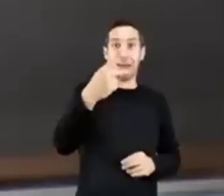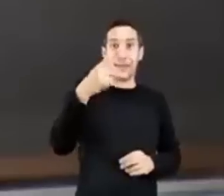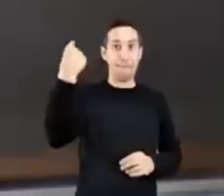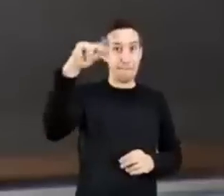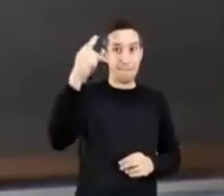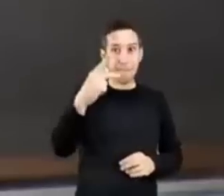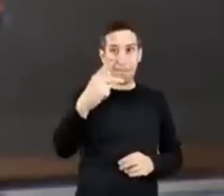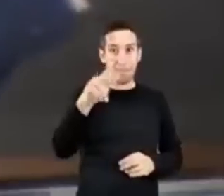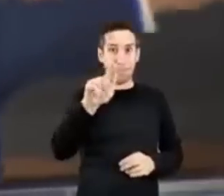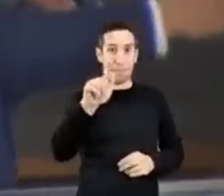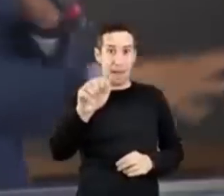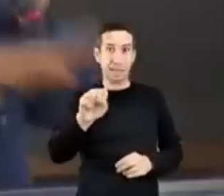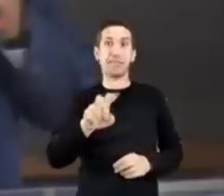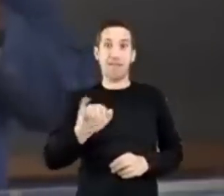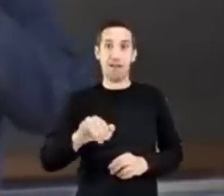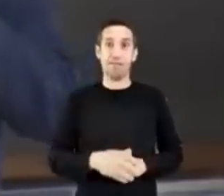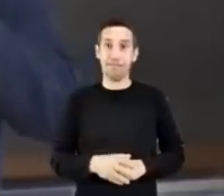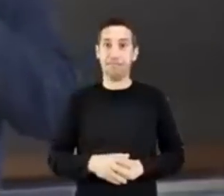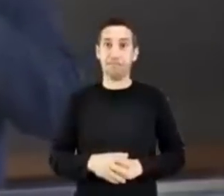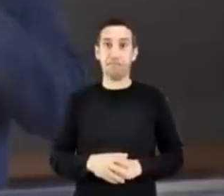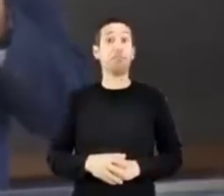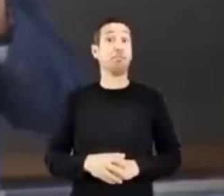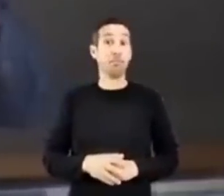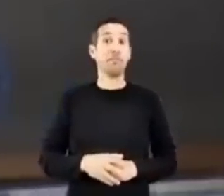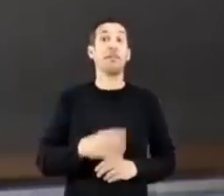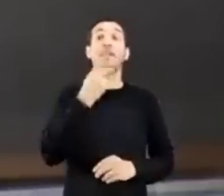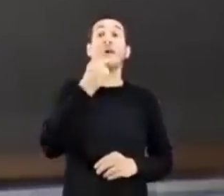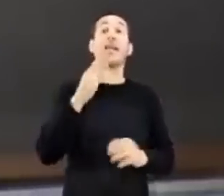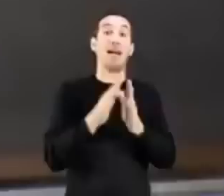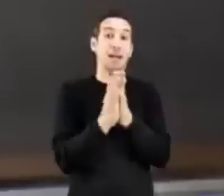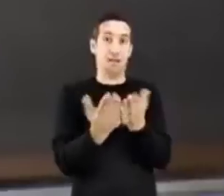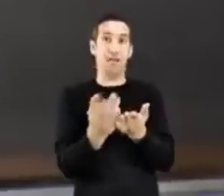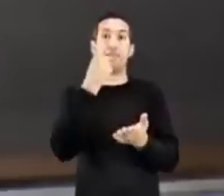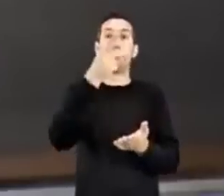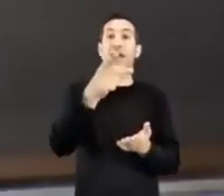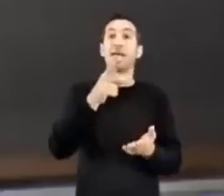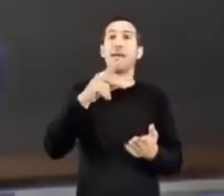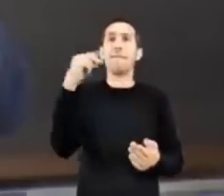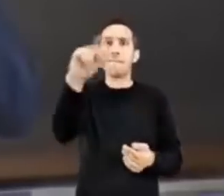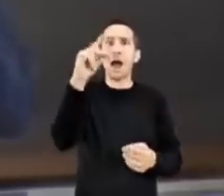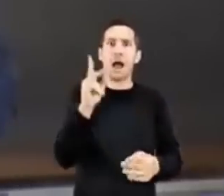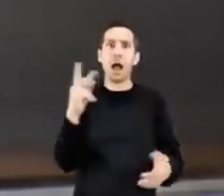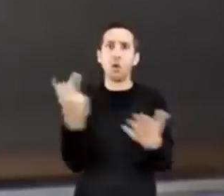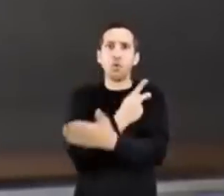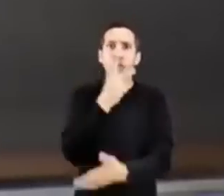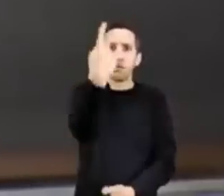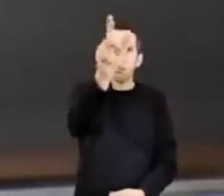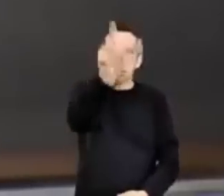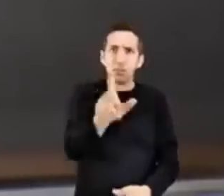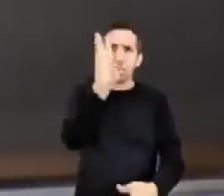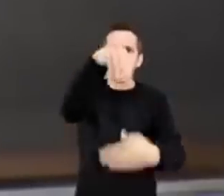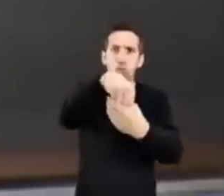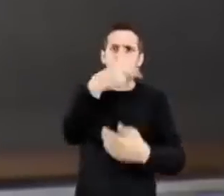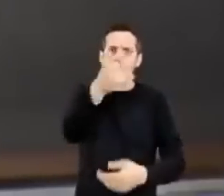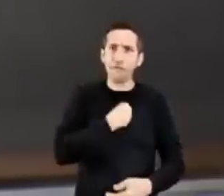dos ímpios praga nenhuma chegará à tua casa diz a bíblia Então as pragas vão cair e tudo e no final das